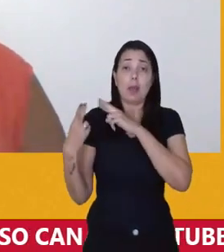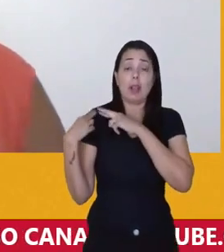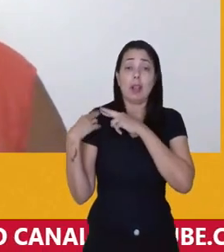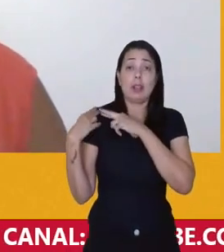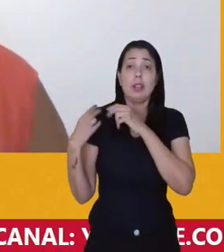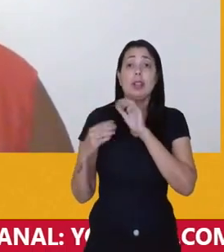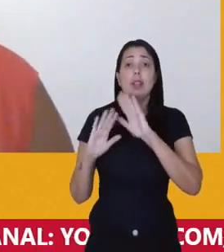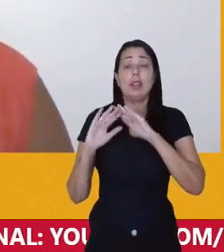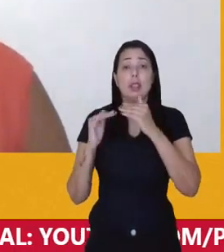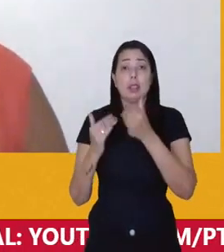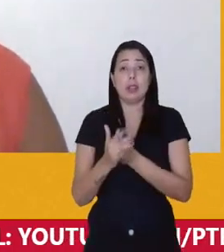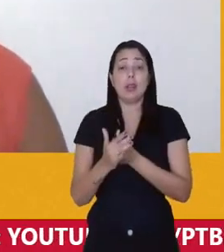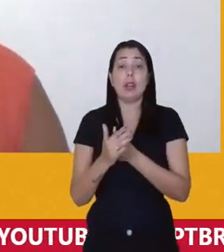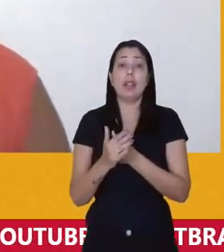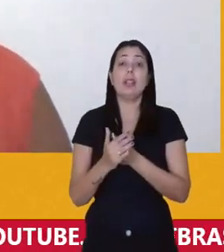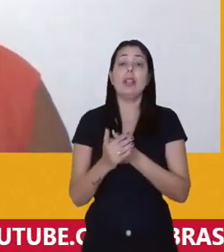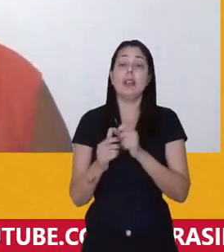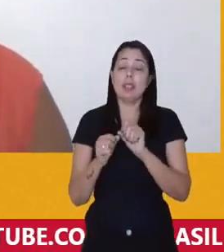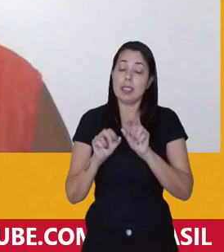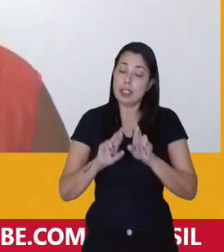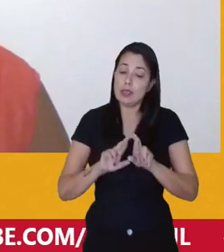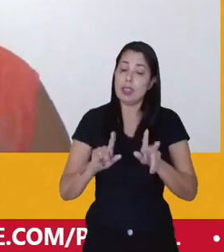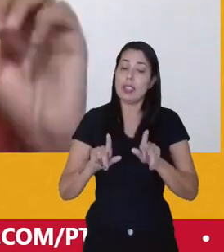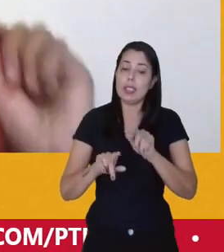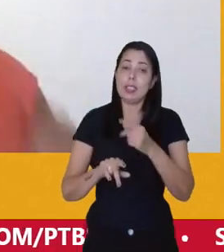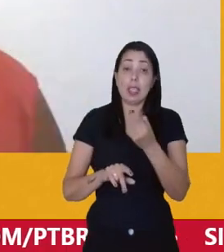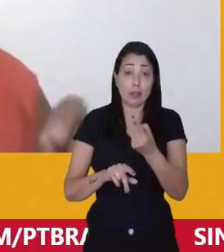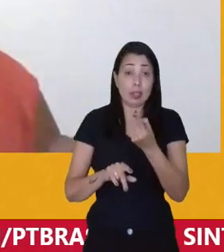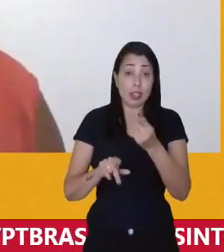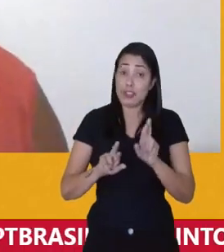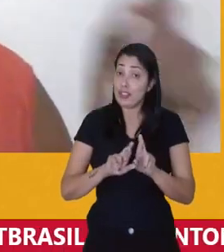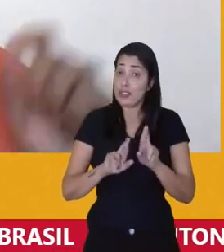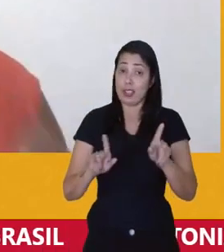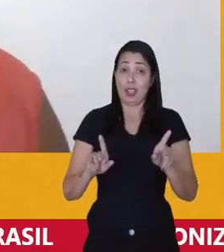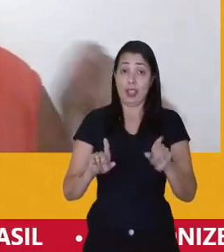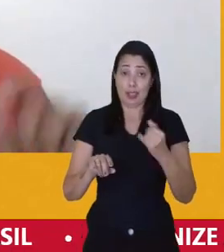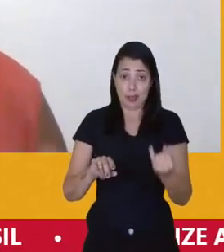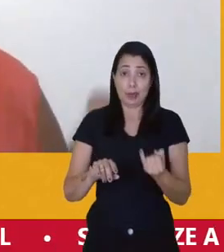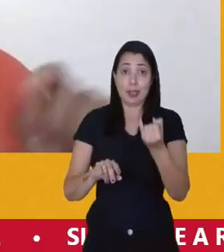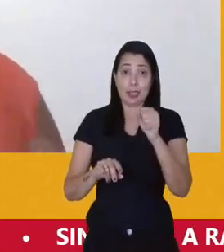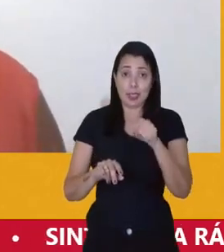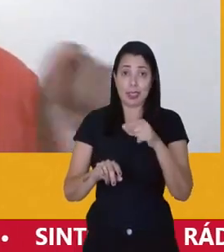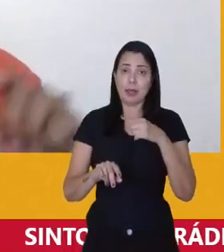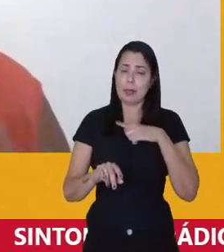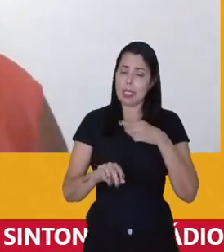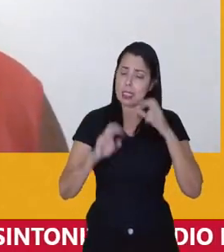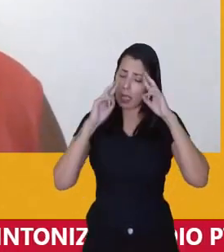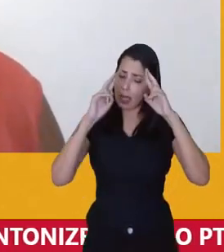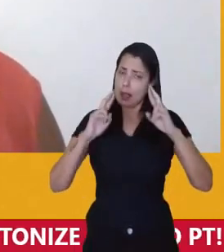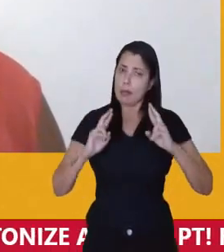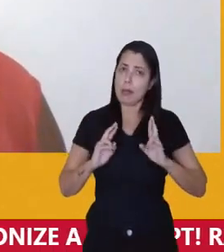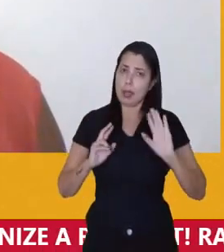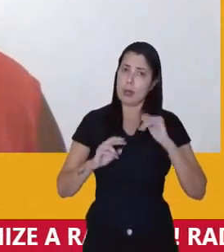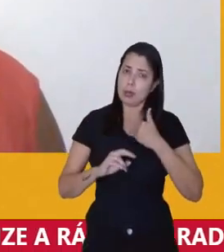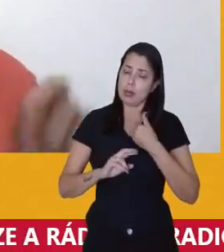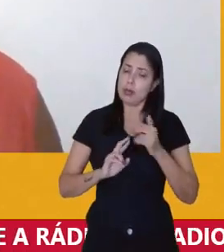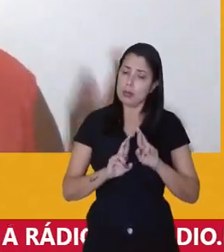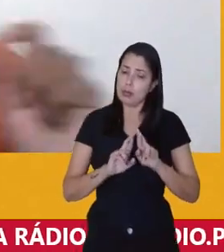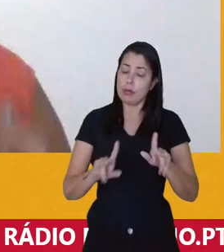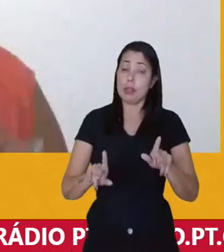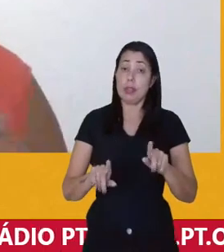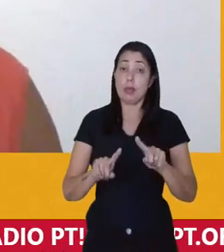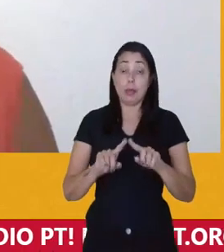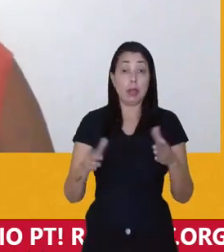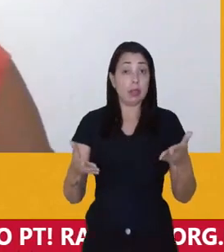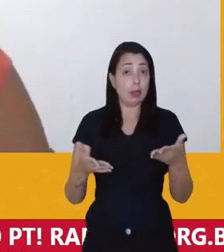é produzir a diferença, nós somos diferentes e isso é fundamental, e temos que ser respeitados pelas nossas diferenças. Agora,